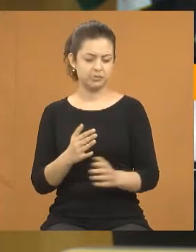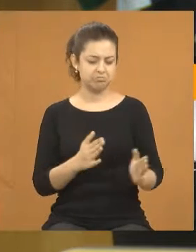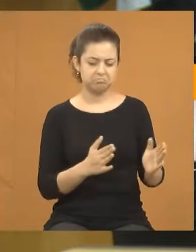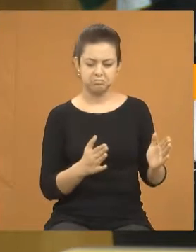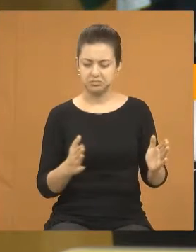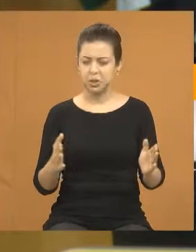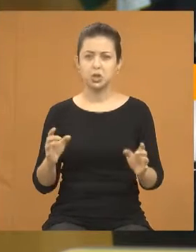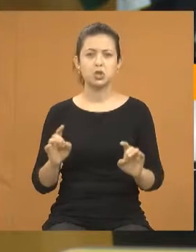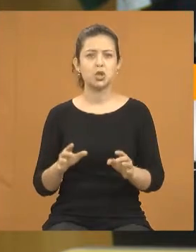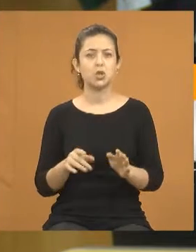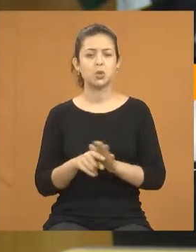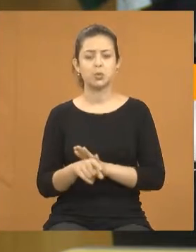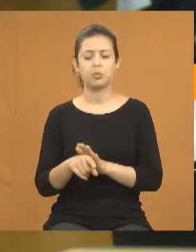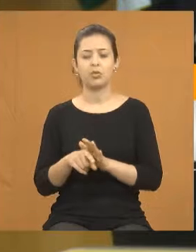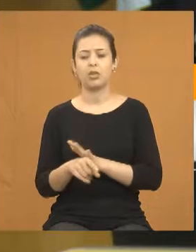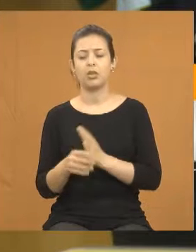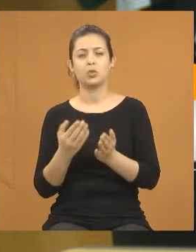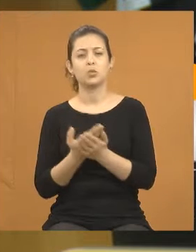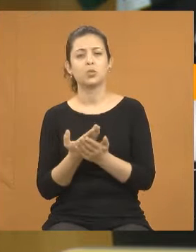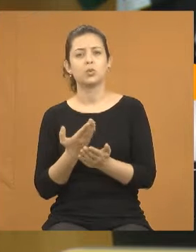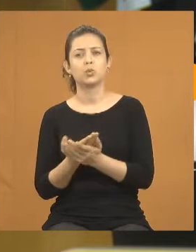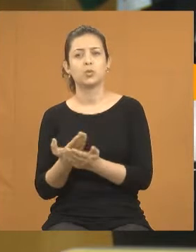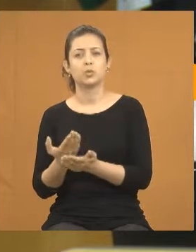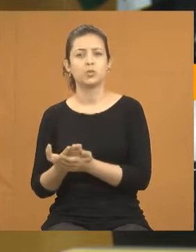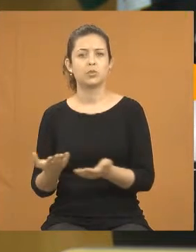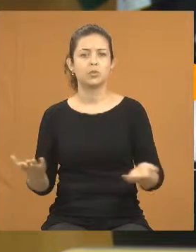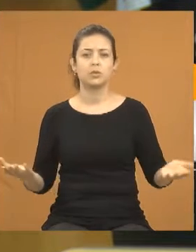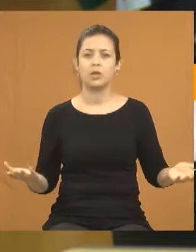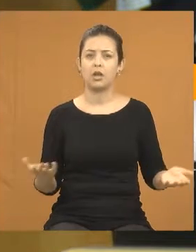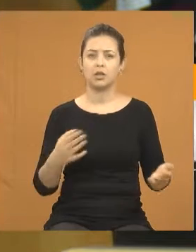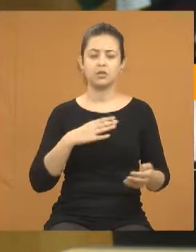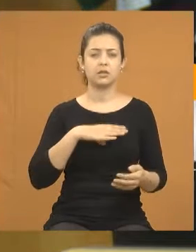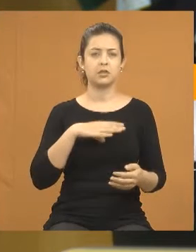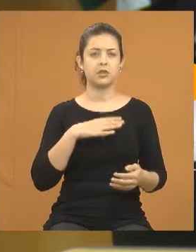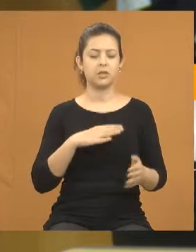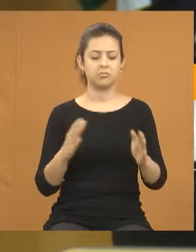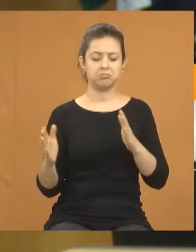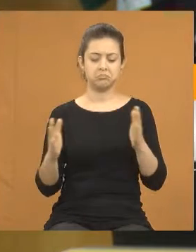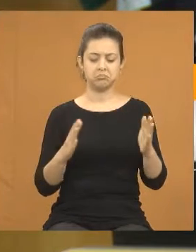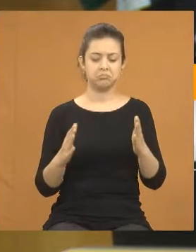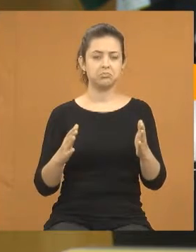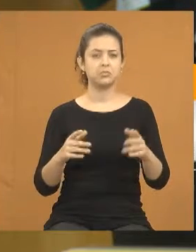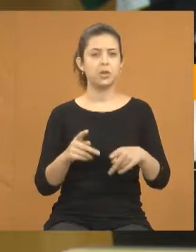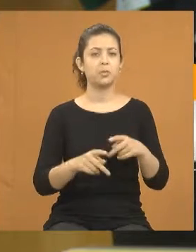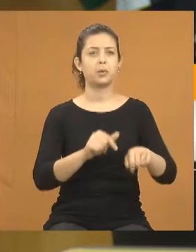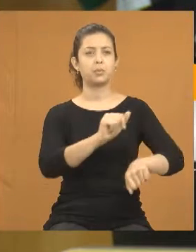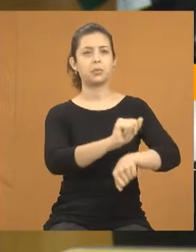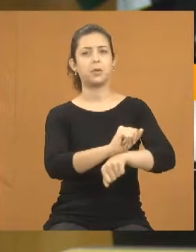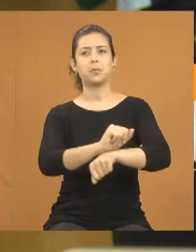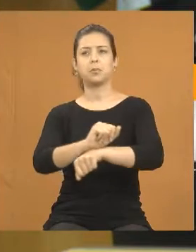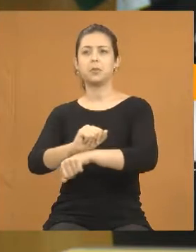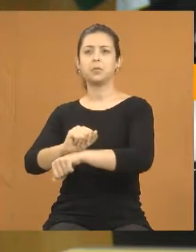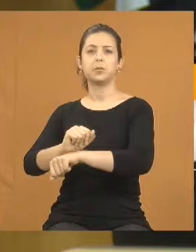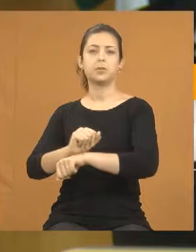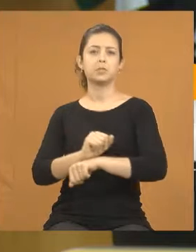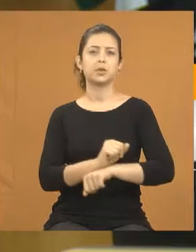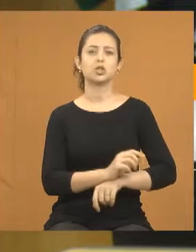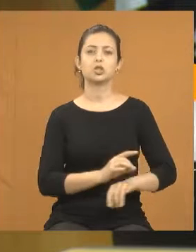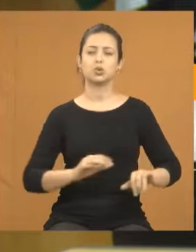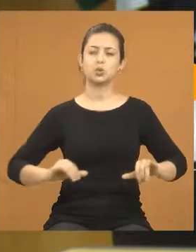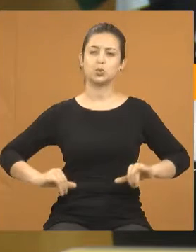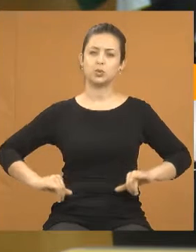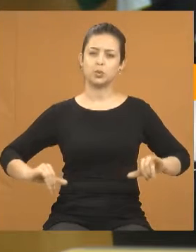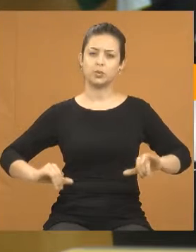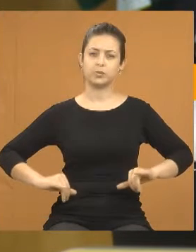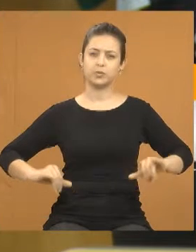e continuar fazendo o estudo do transporte nessa cidade e a população continuar